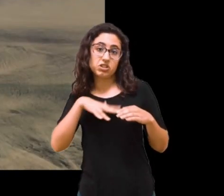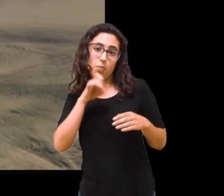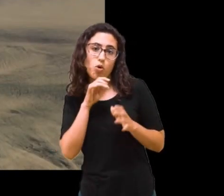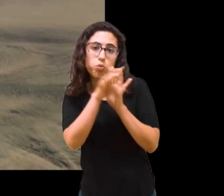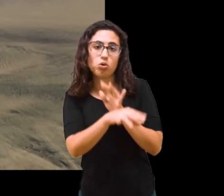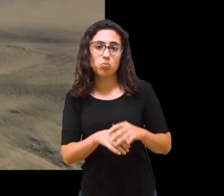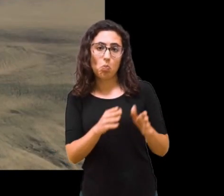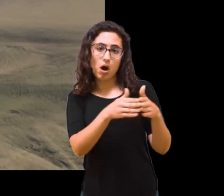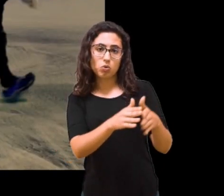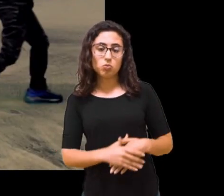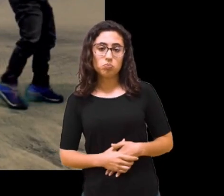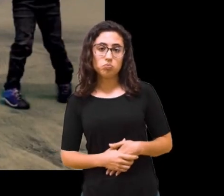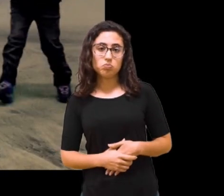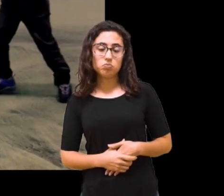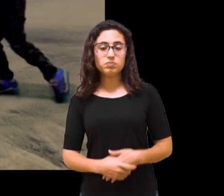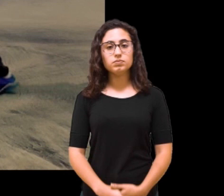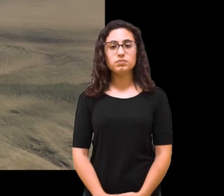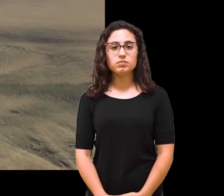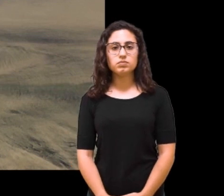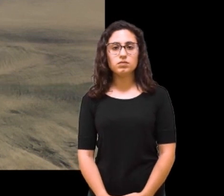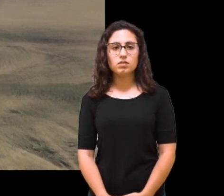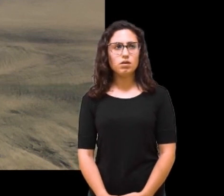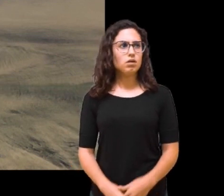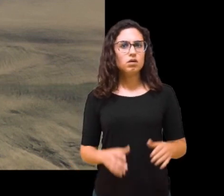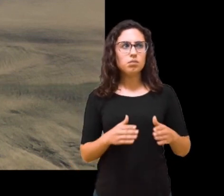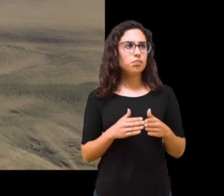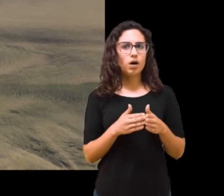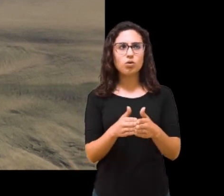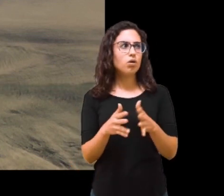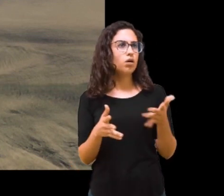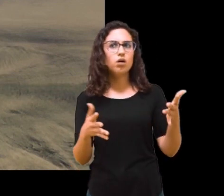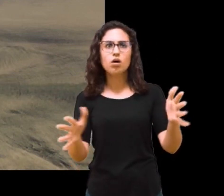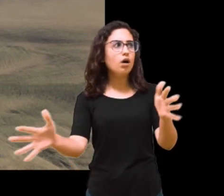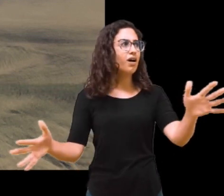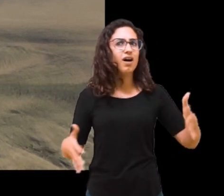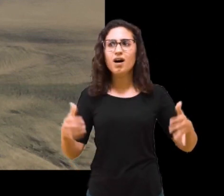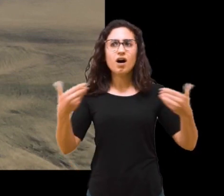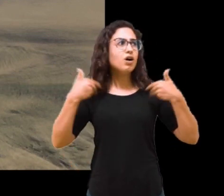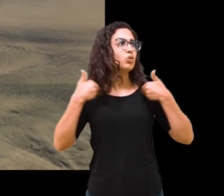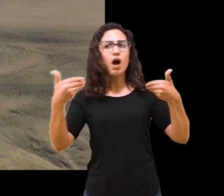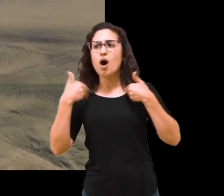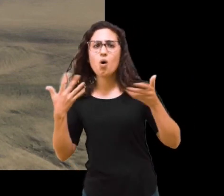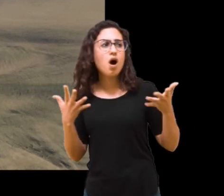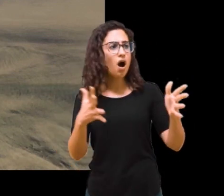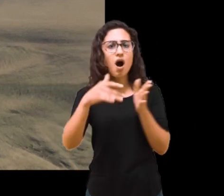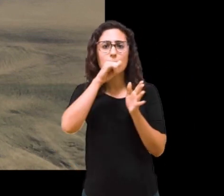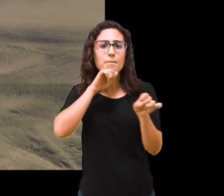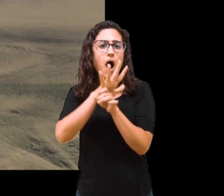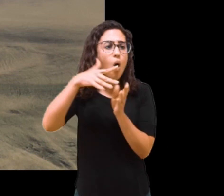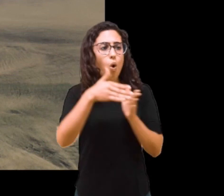O nosso barco! Onde está ele? Socorro! Socorro! O nosso barco foi puxado pela corrente! Vamos buscar o vadio. Estraga o meu barco,